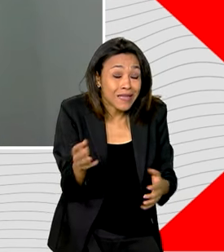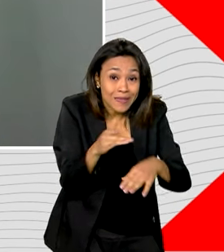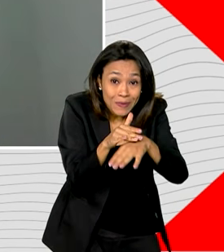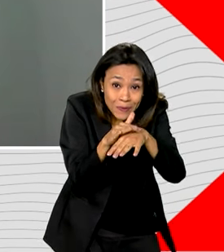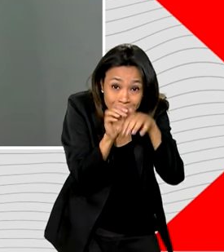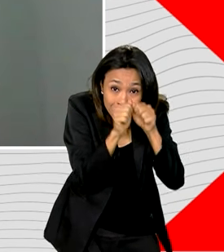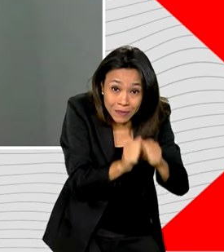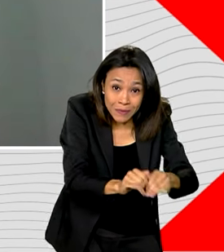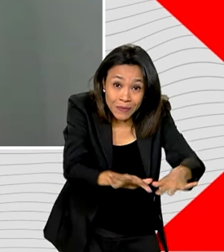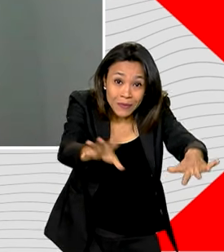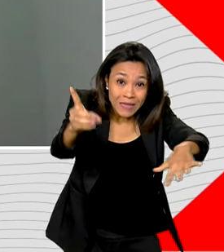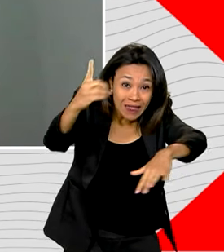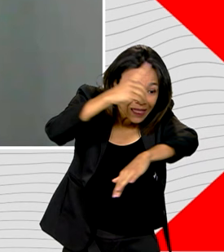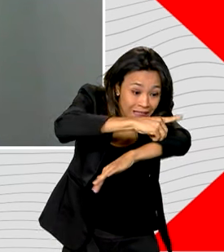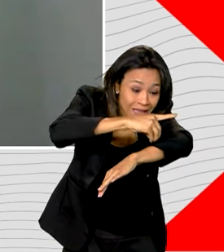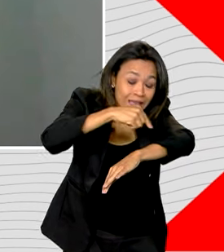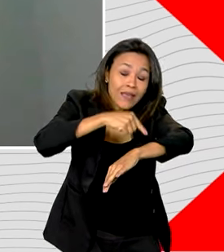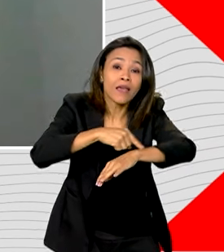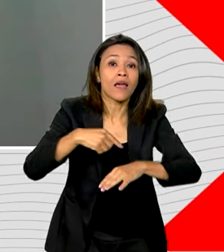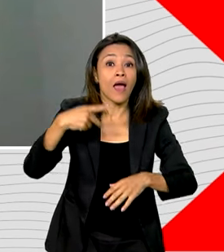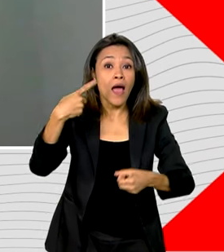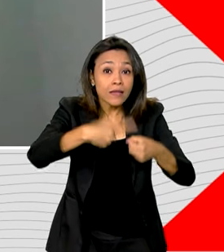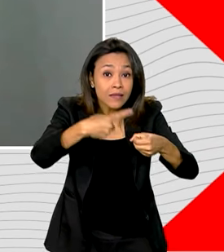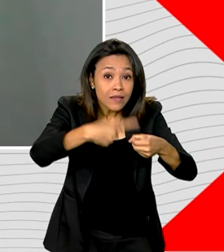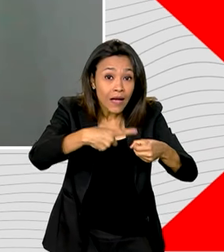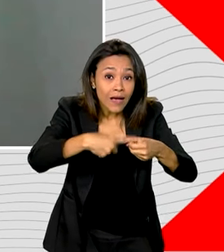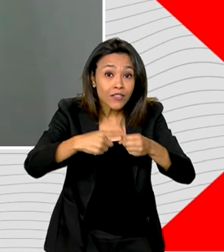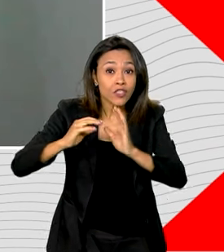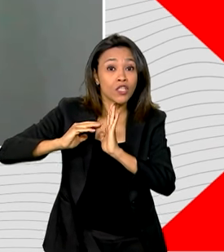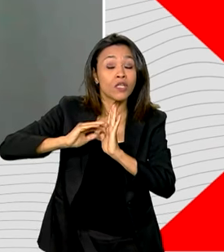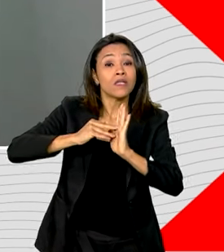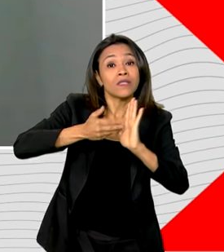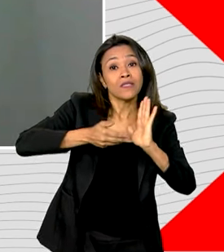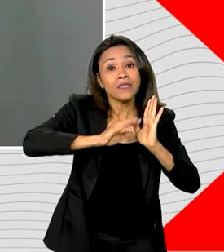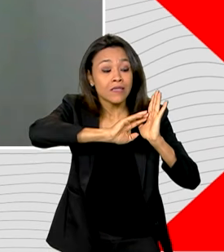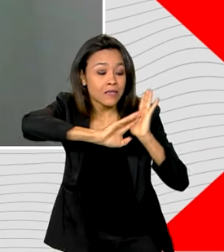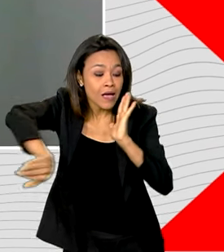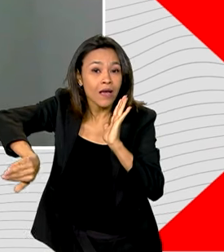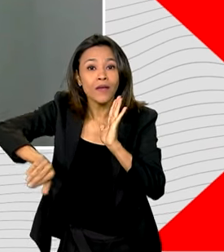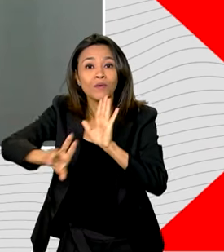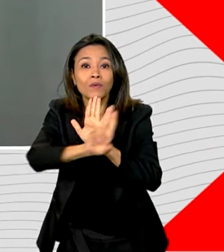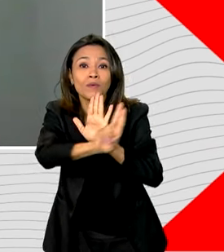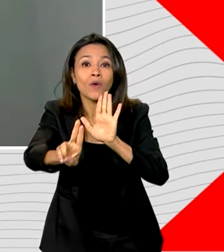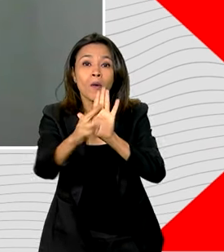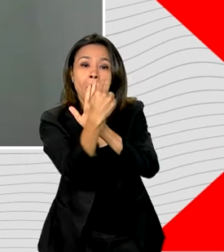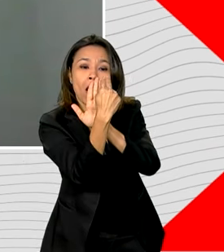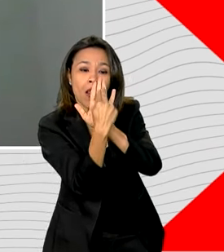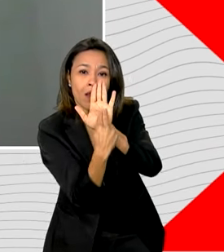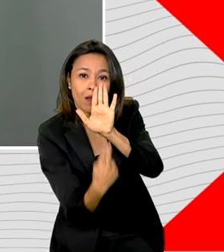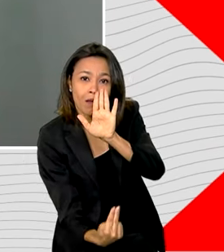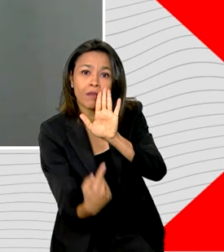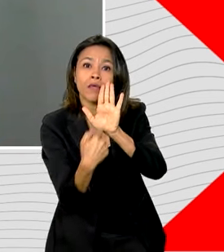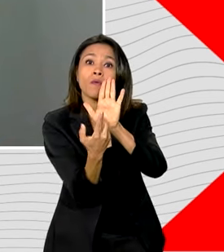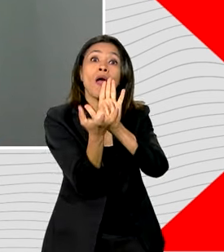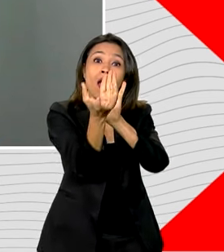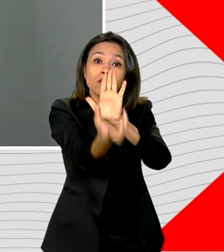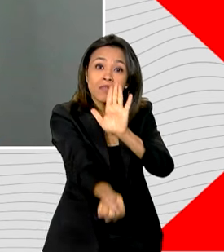cidade ficou de fora daquela primeira lista né de cidades que receberiam vacinação contra dengue